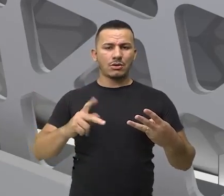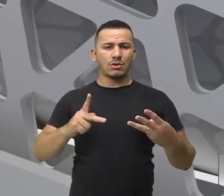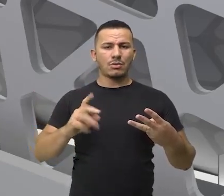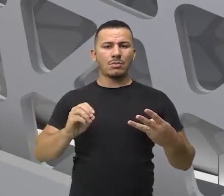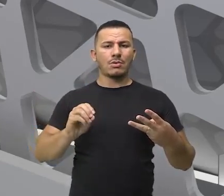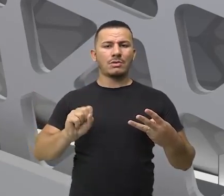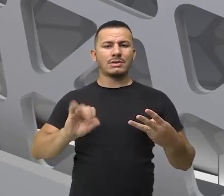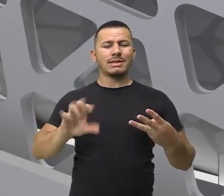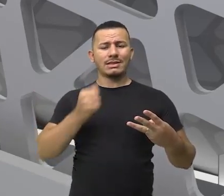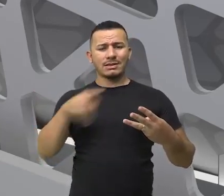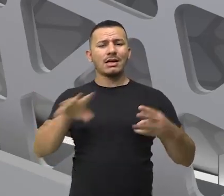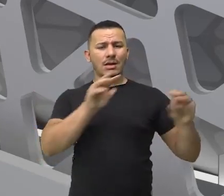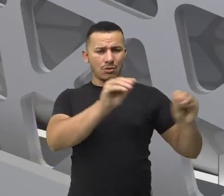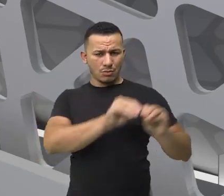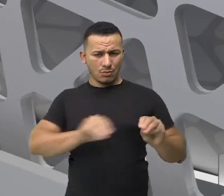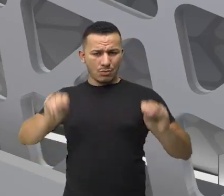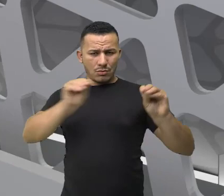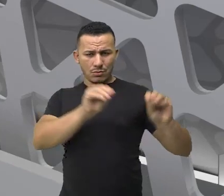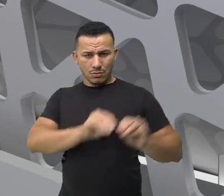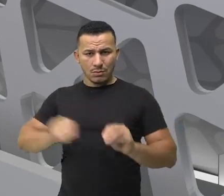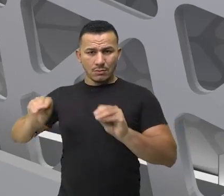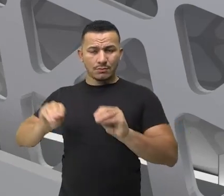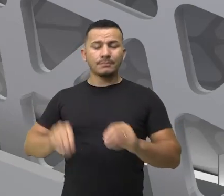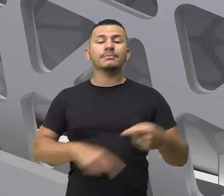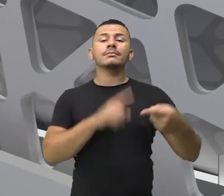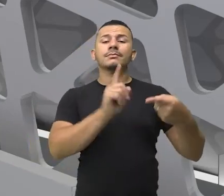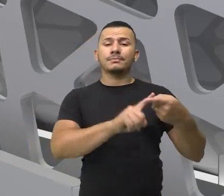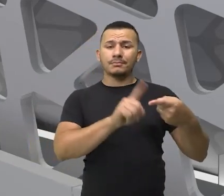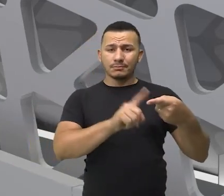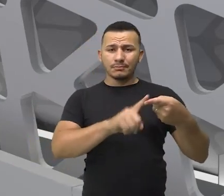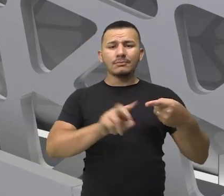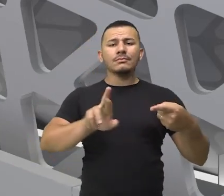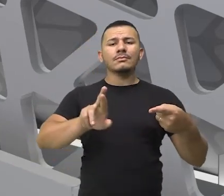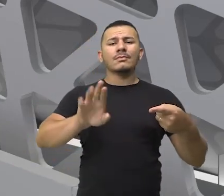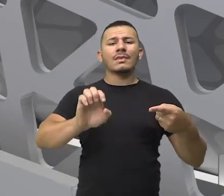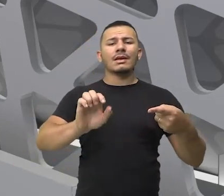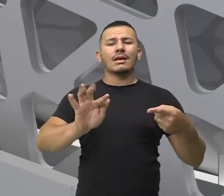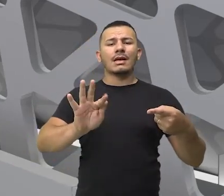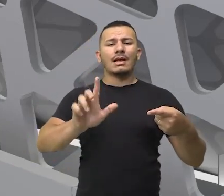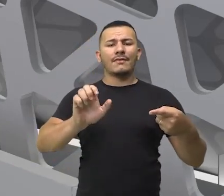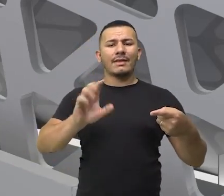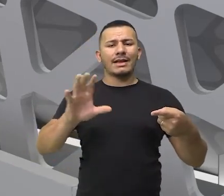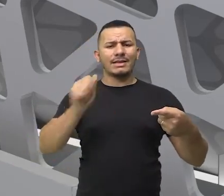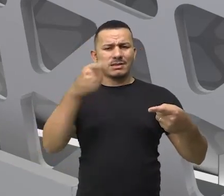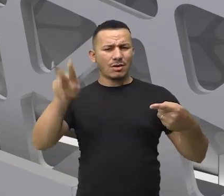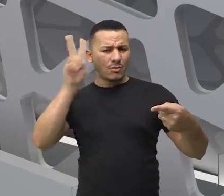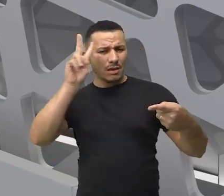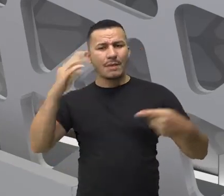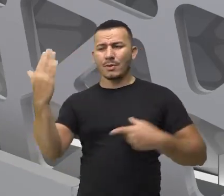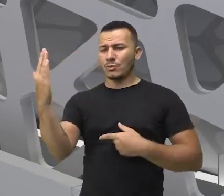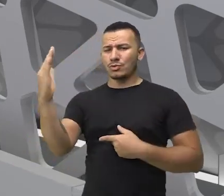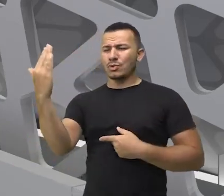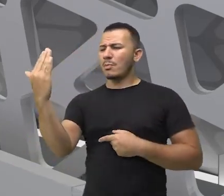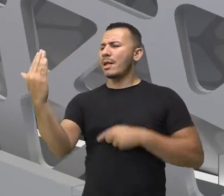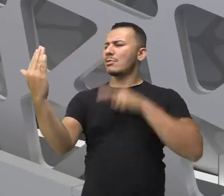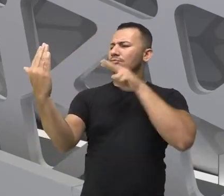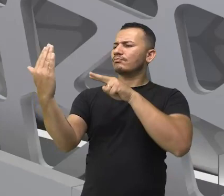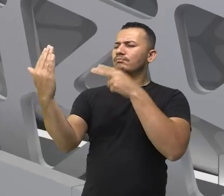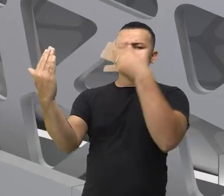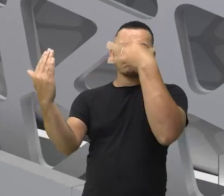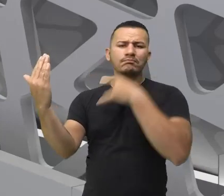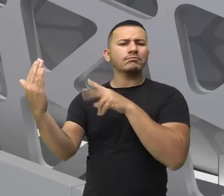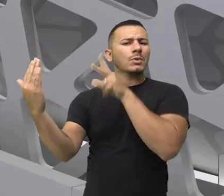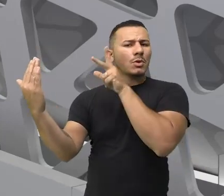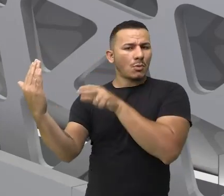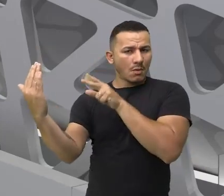transposição. Então vamos lembrar, por reflexão, é a questão do espelho que eu falei, né?